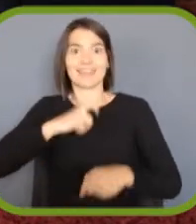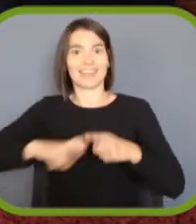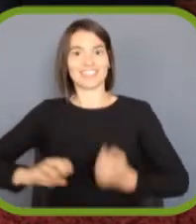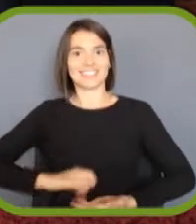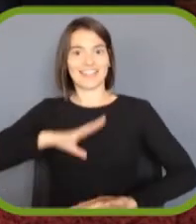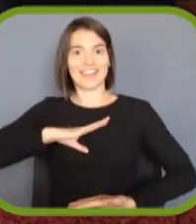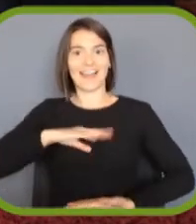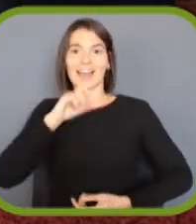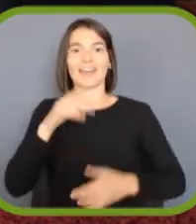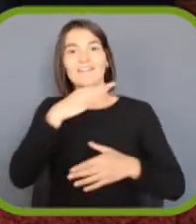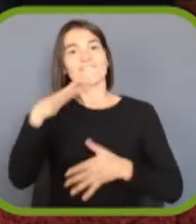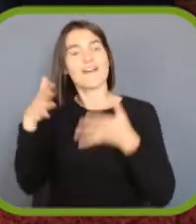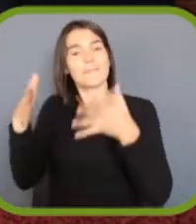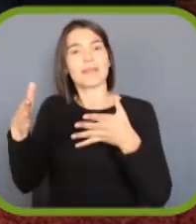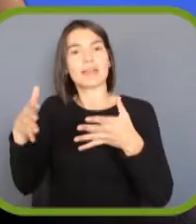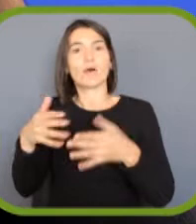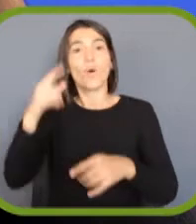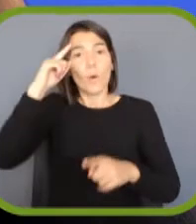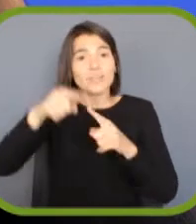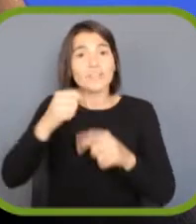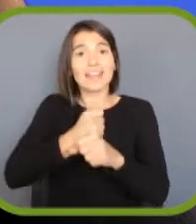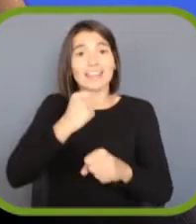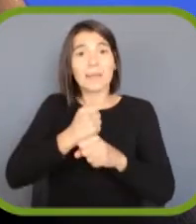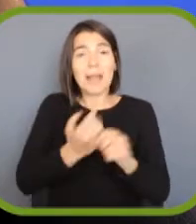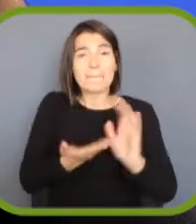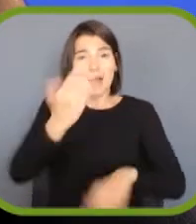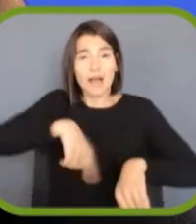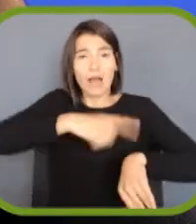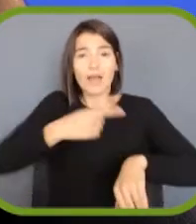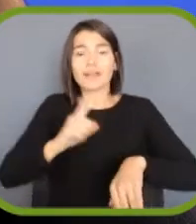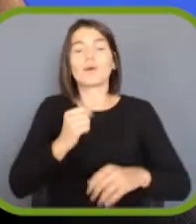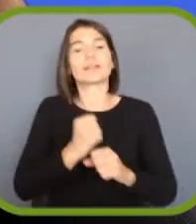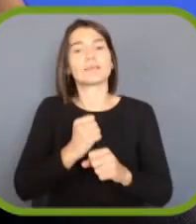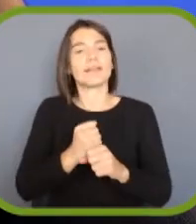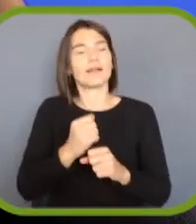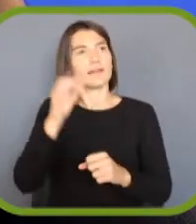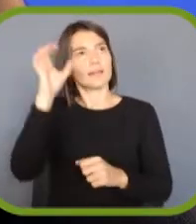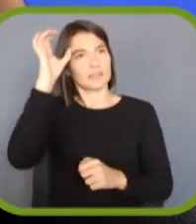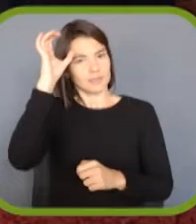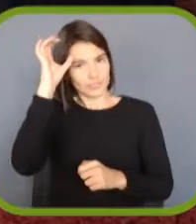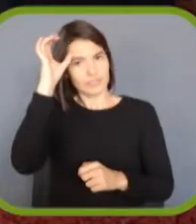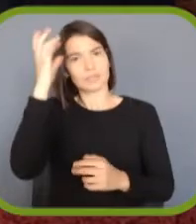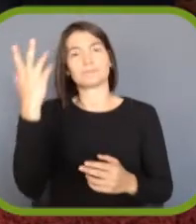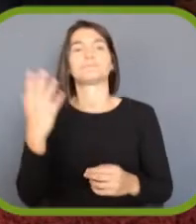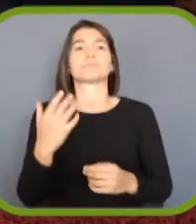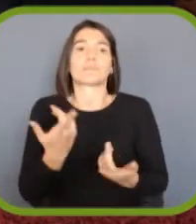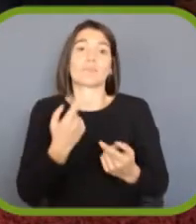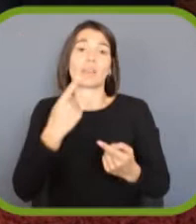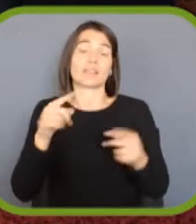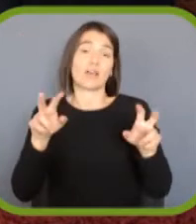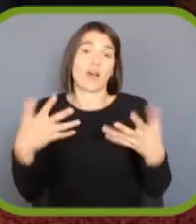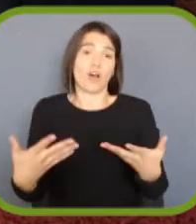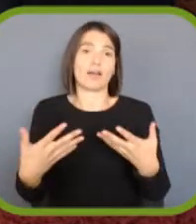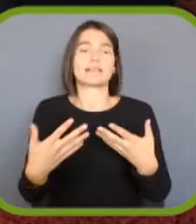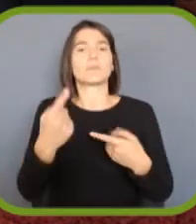mais energia para dedicar à família. O grande desafio não é trabalhar mais, é trabalhar de uma forma mais inteligente. E então,